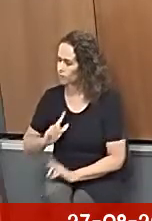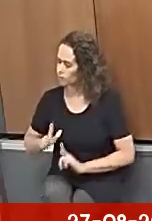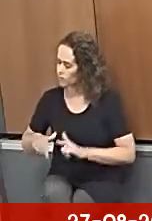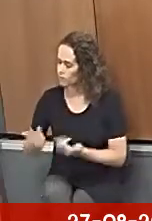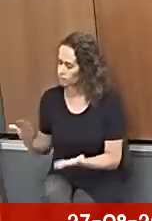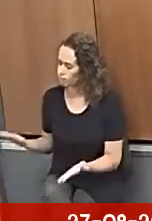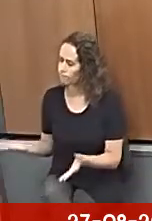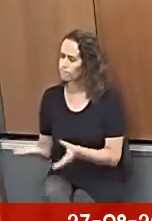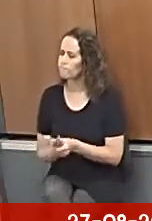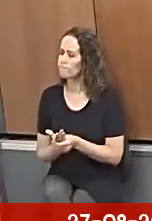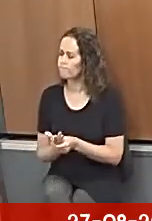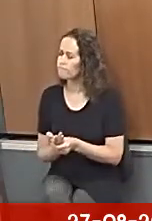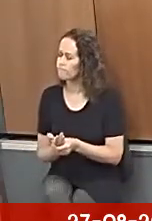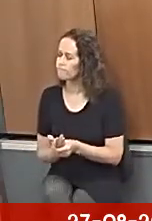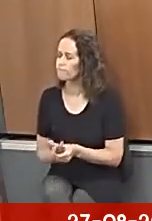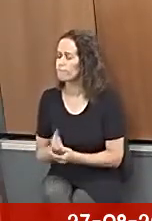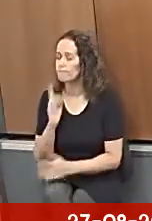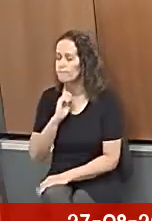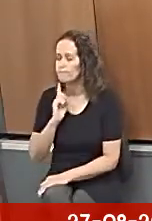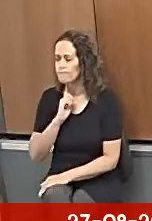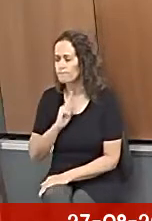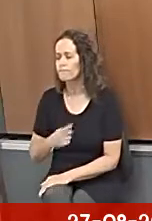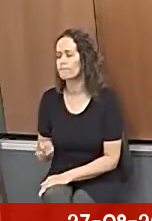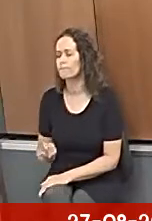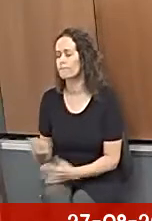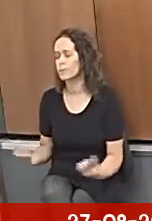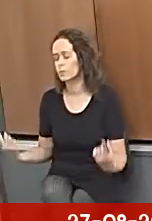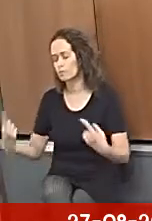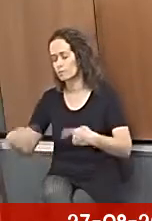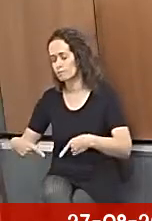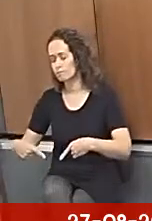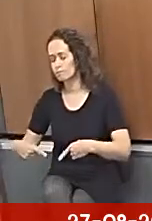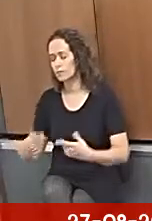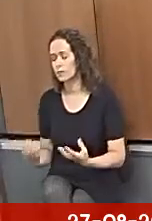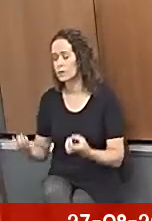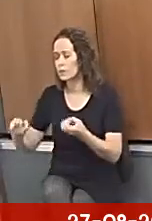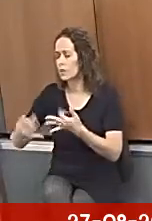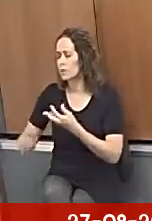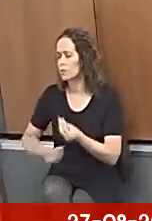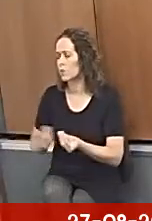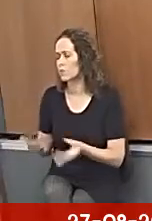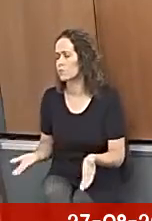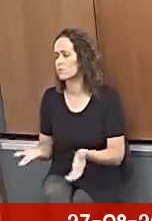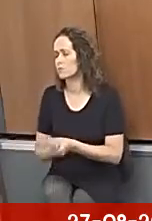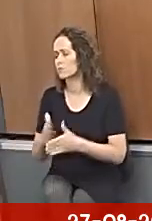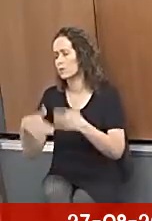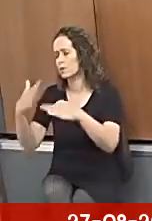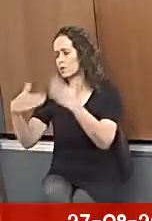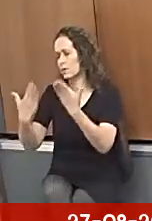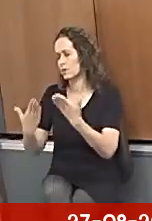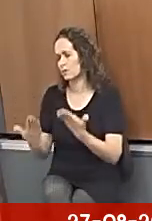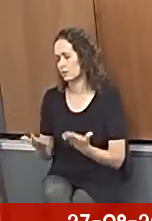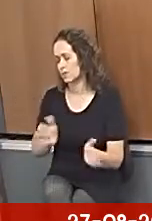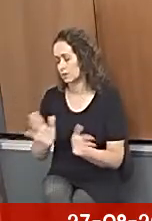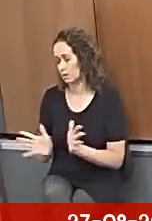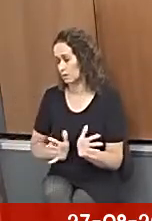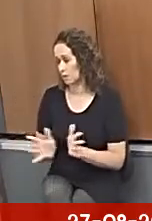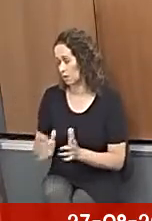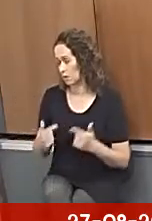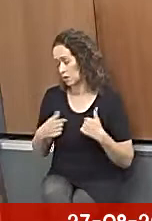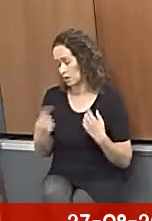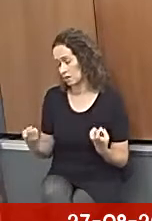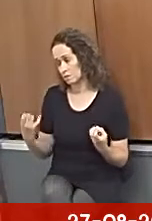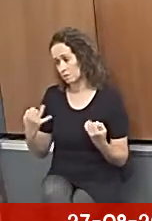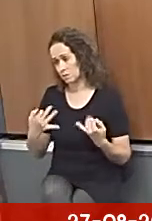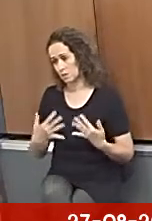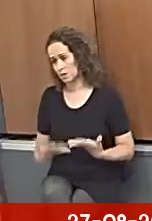para tratar justamente das questões de acessibilidade e eu pude atuar nesse processo não se justifica um pouco a minha presença embora